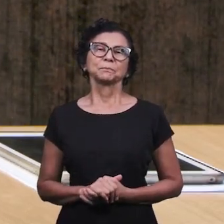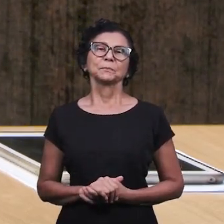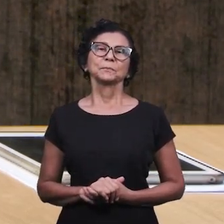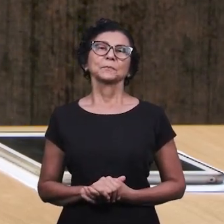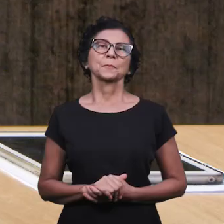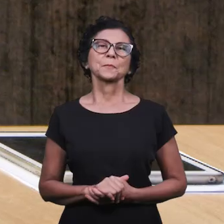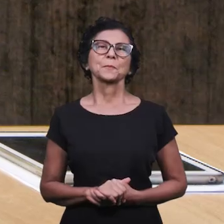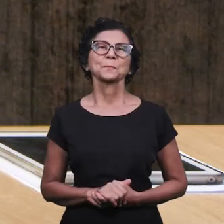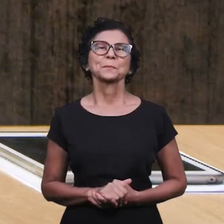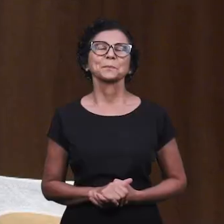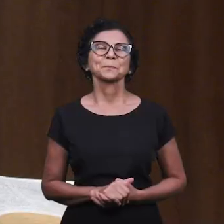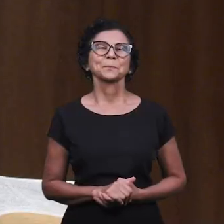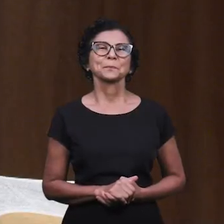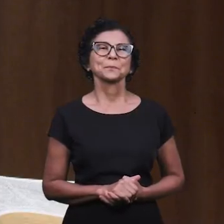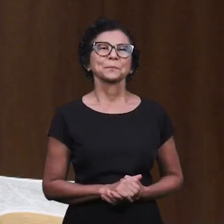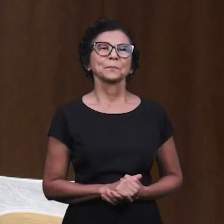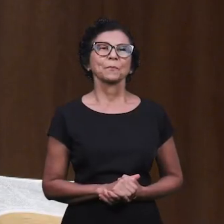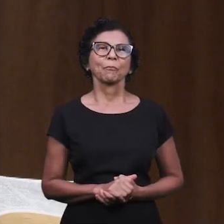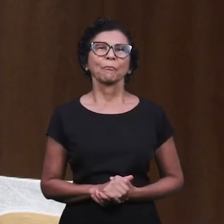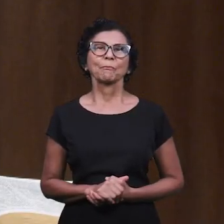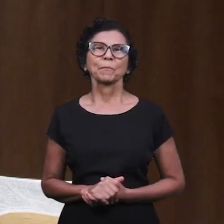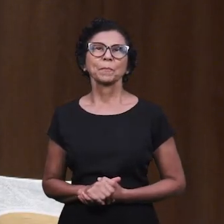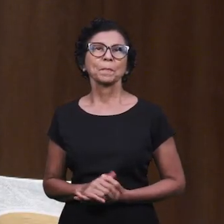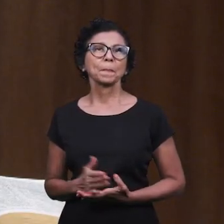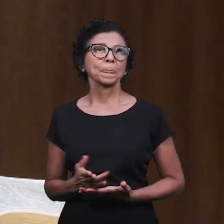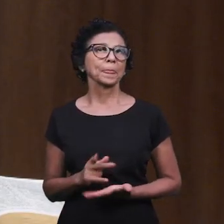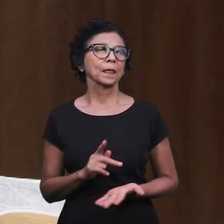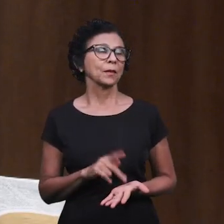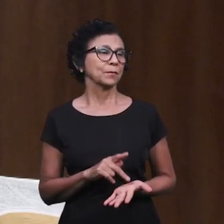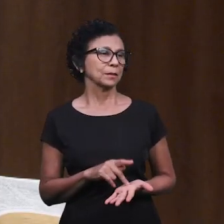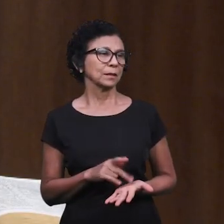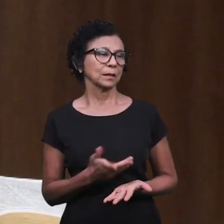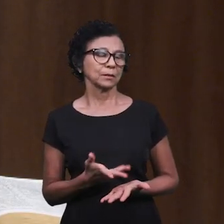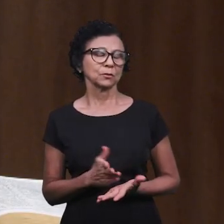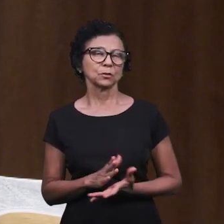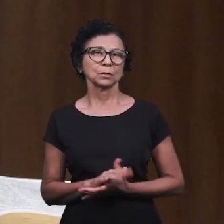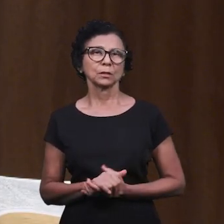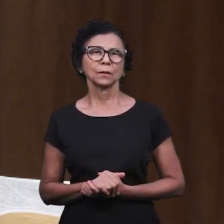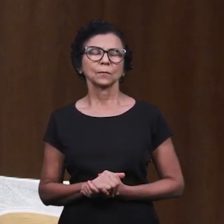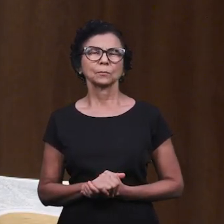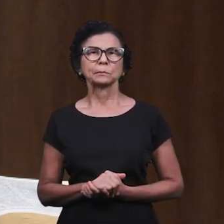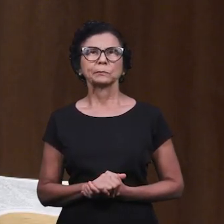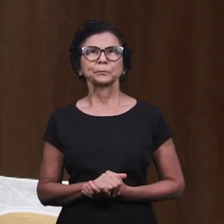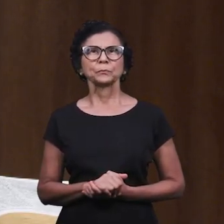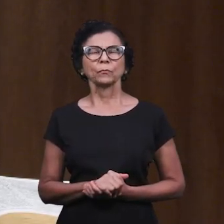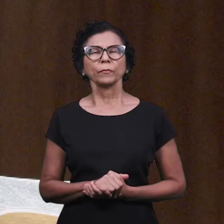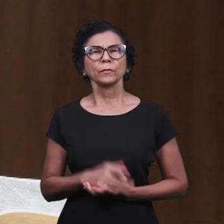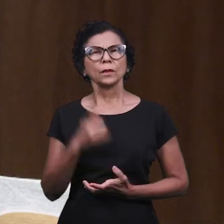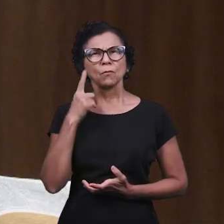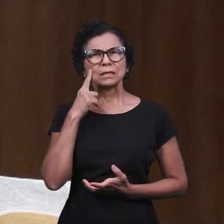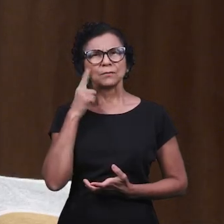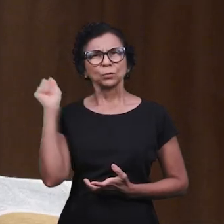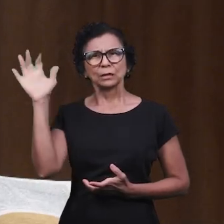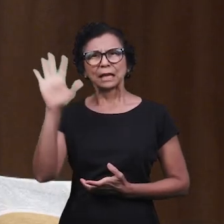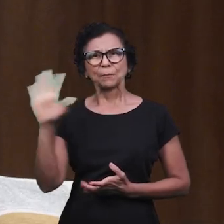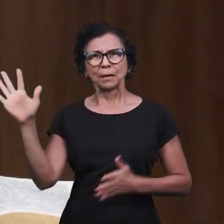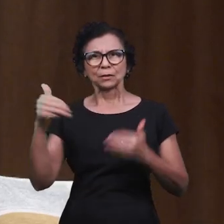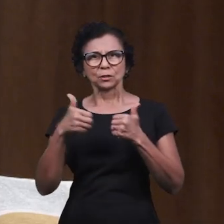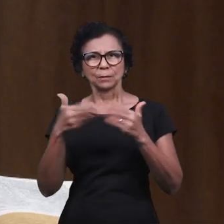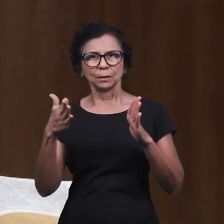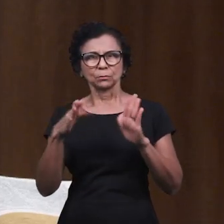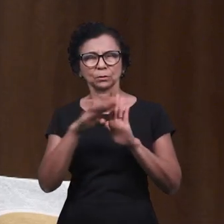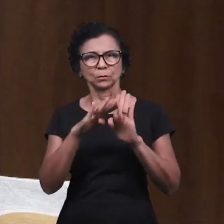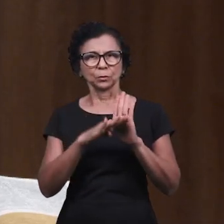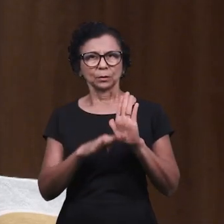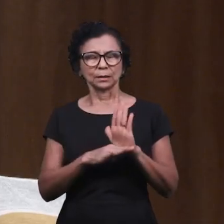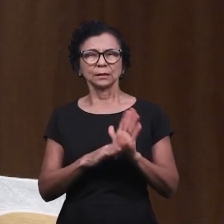sobre ministério. Isso mesmo. Conforme a nossa vinheta, já deu para ver a representação ali dos